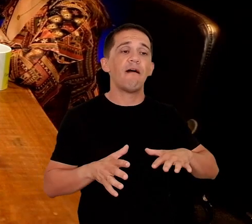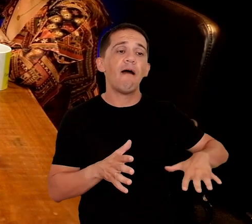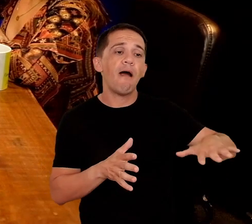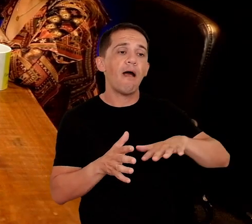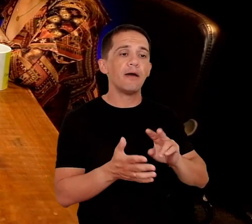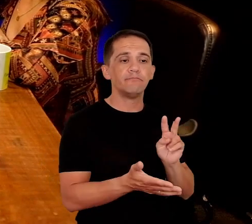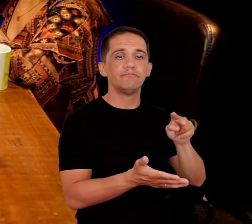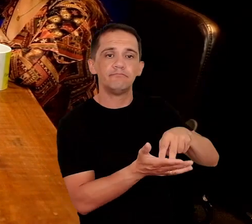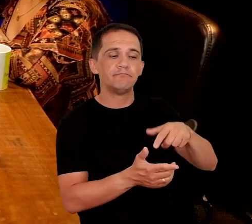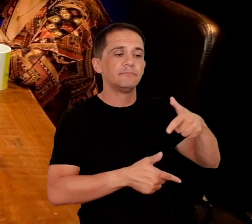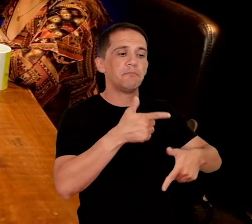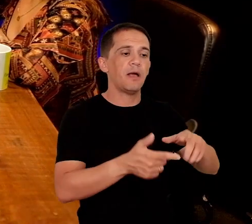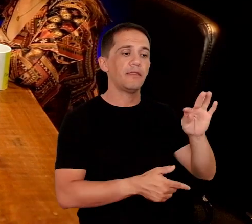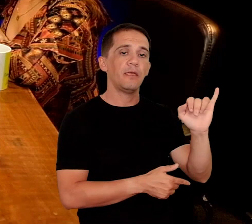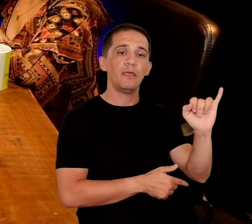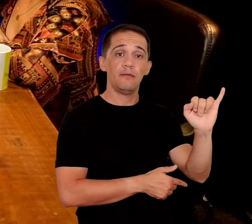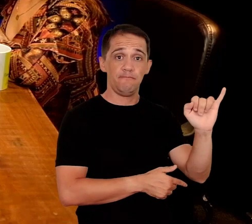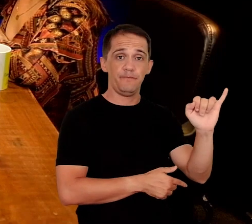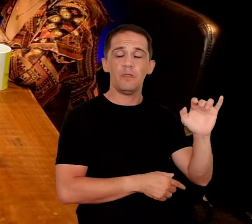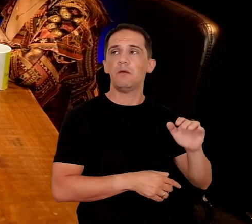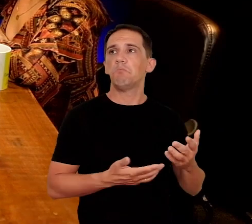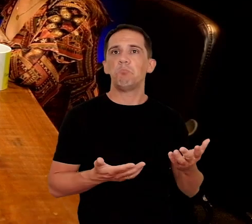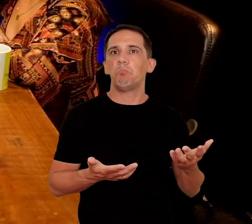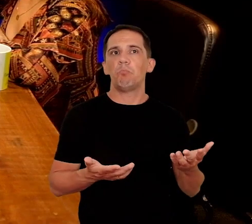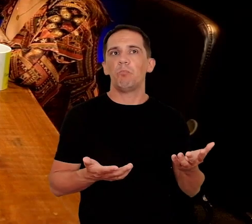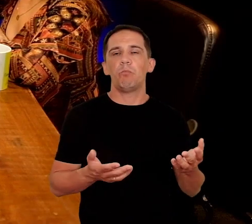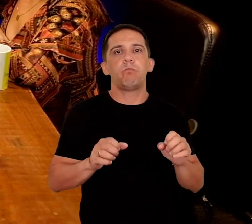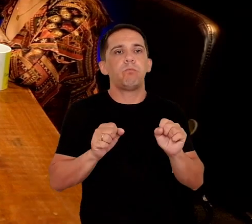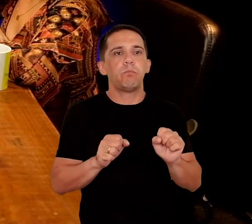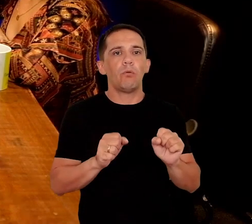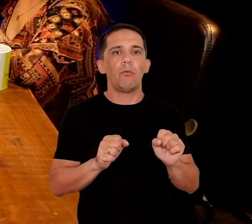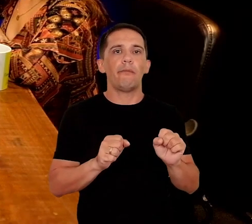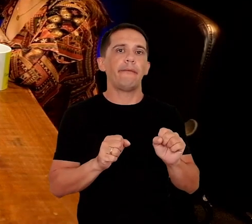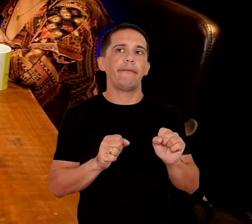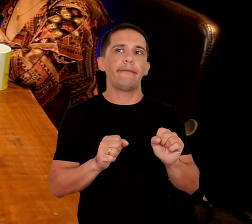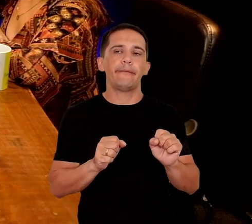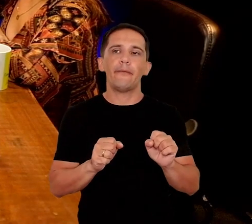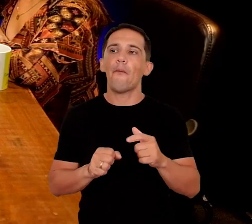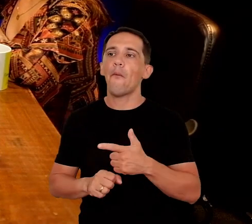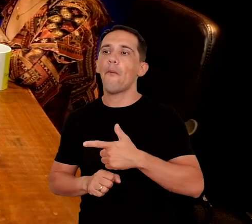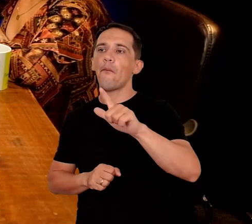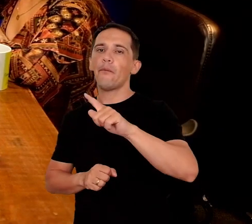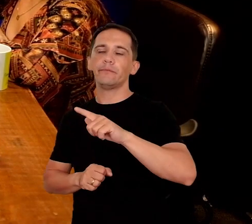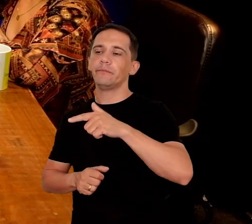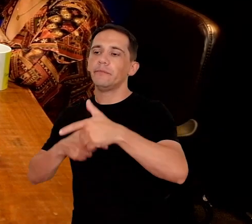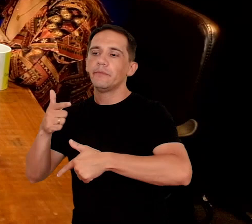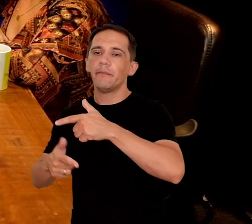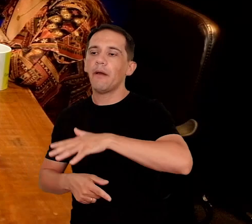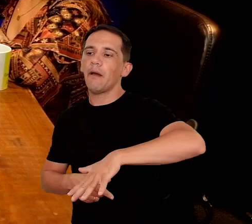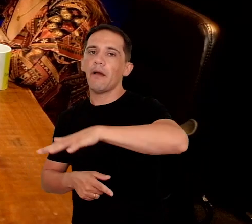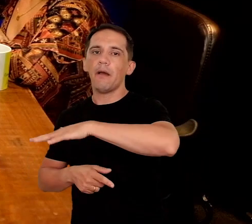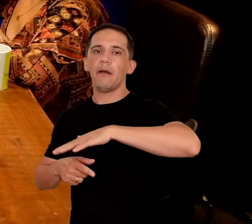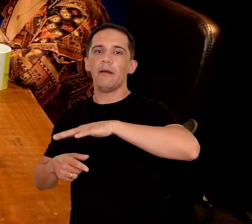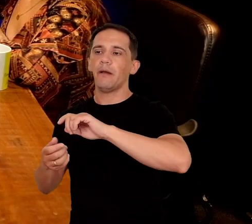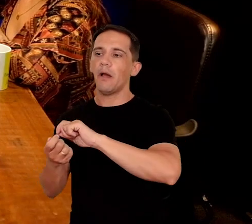também, né? Talvez uma pessoa que atua na área de TI, alguém que trabalha mais na parte da